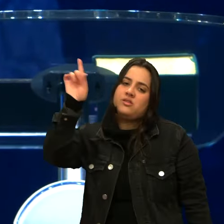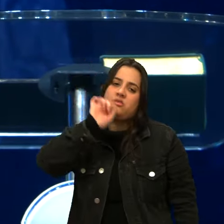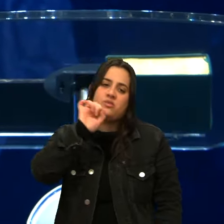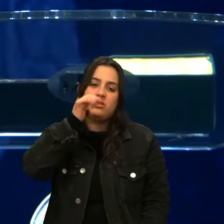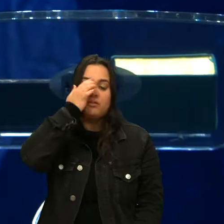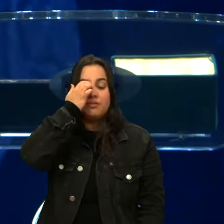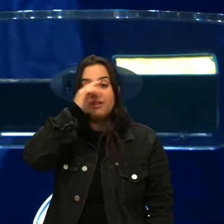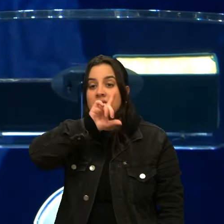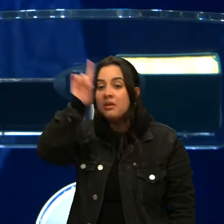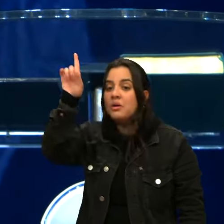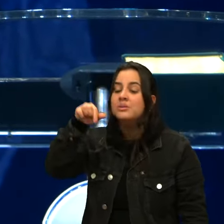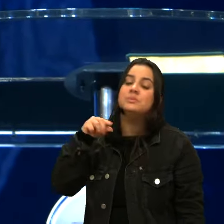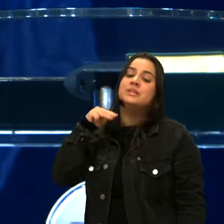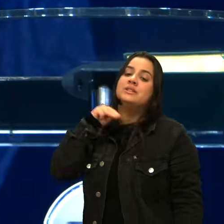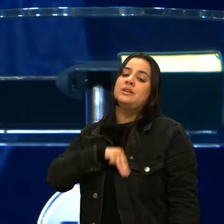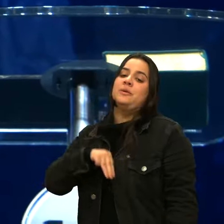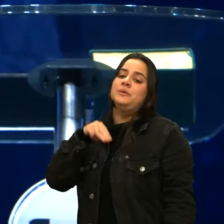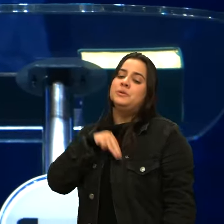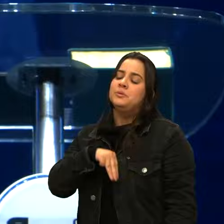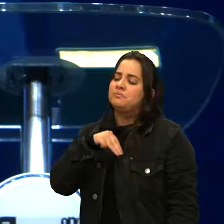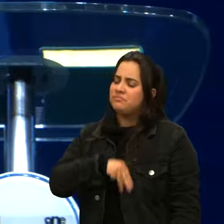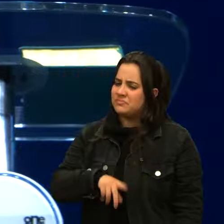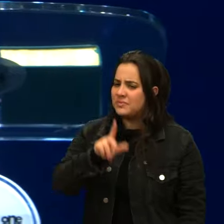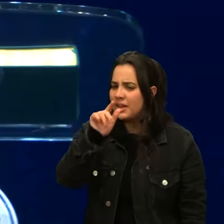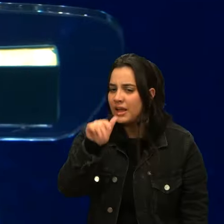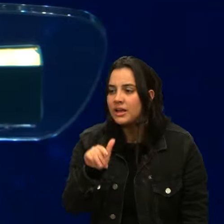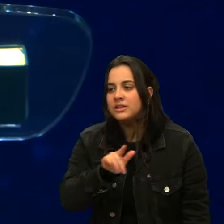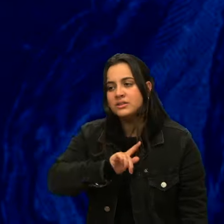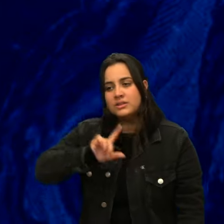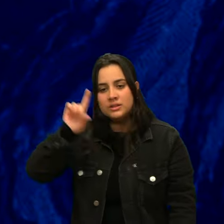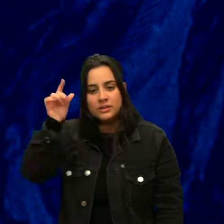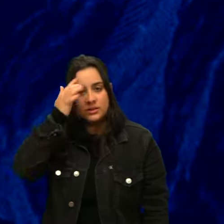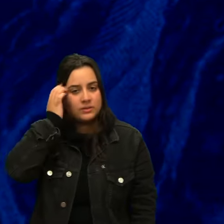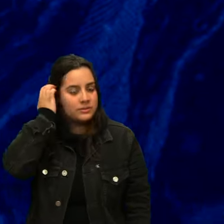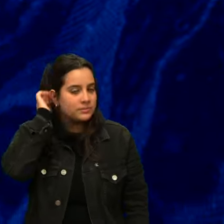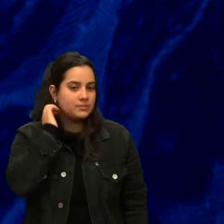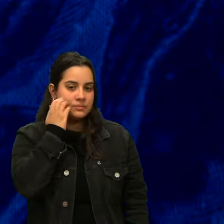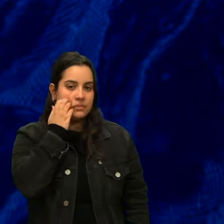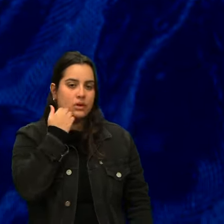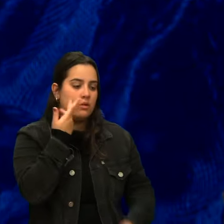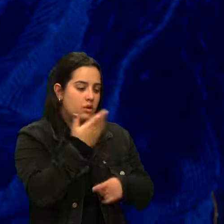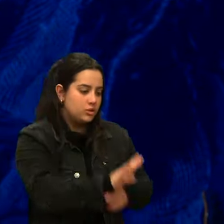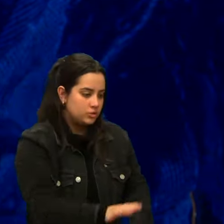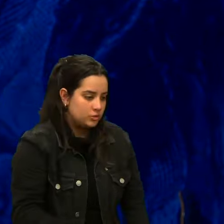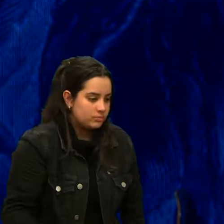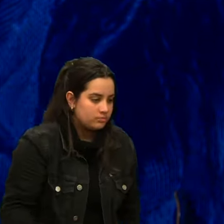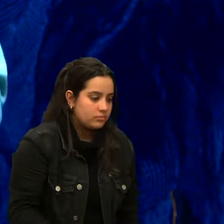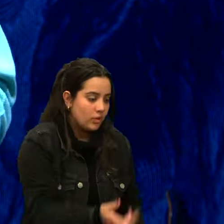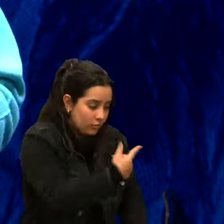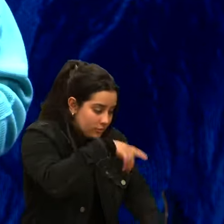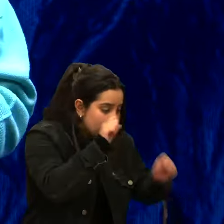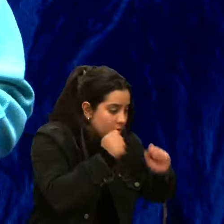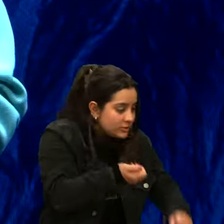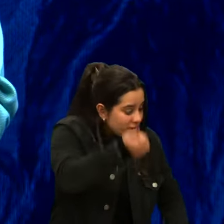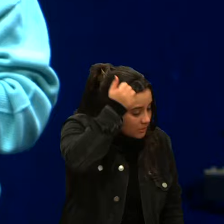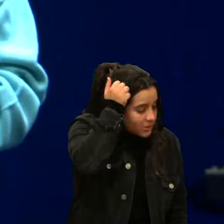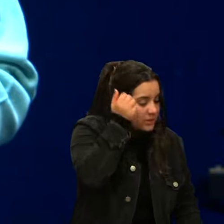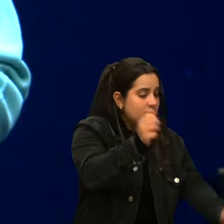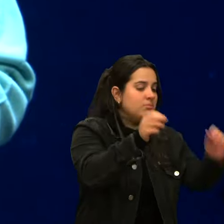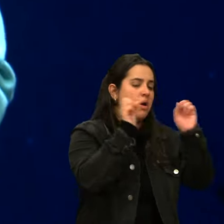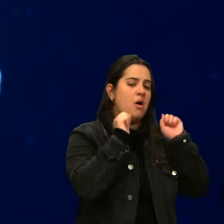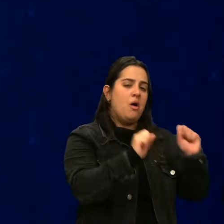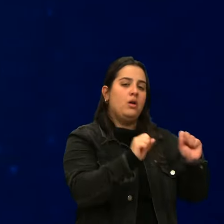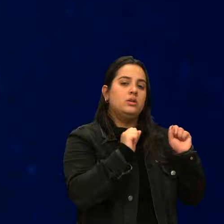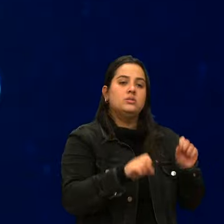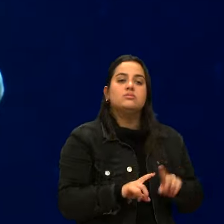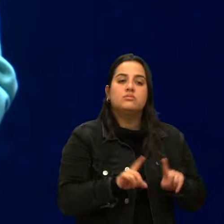que é muito misericordioso. Ele deu chance para o povo, ele deixou o povo se arrepender várias vezes e